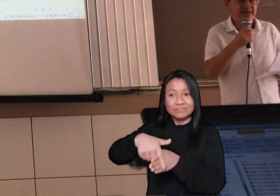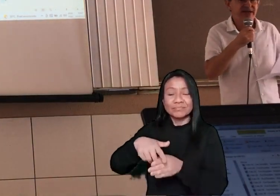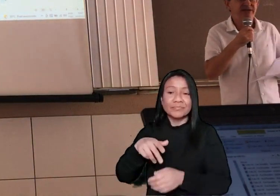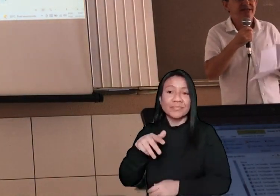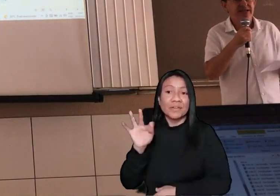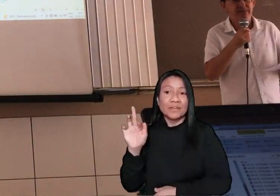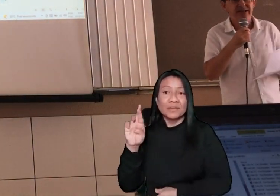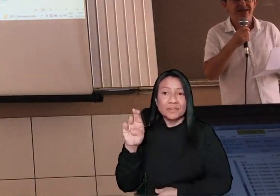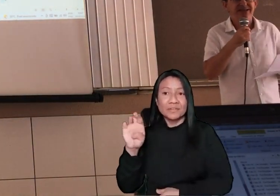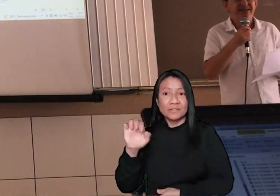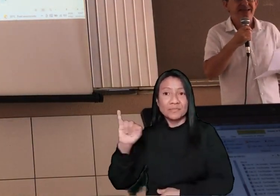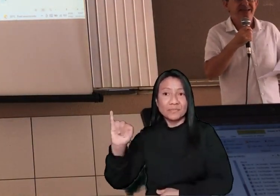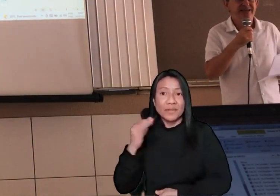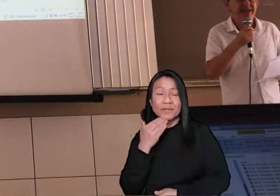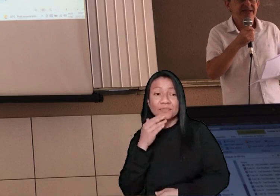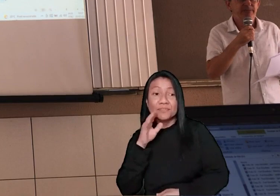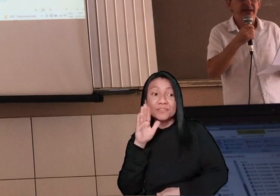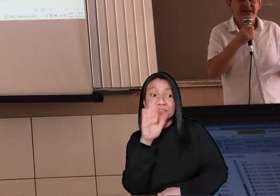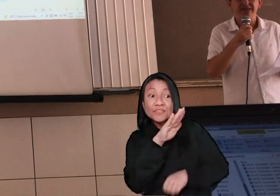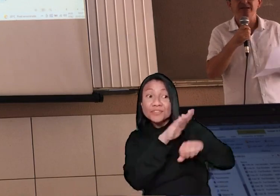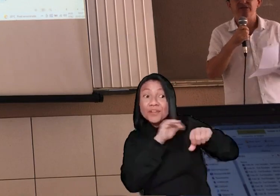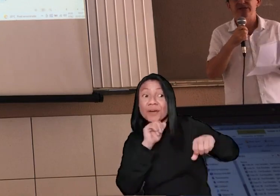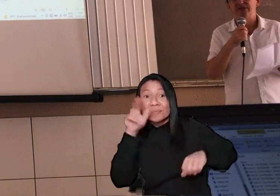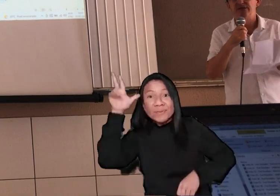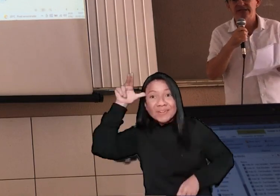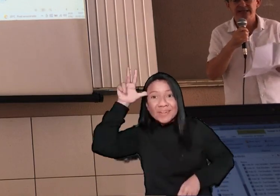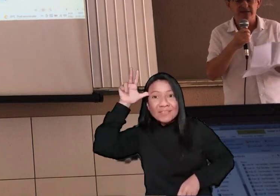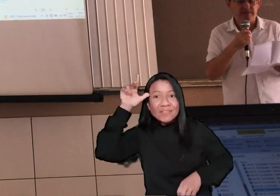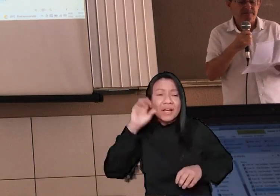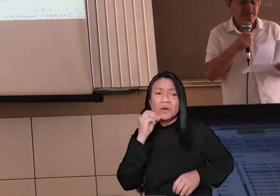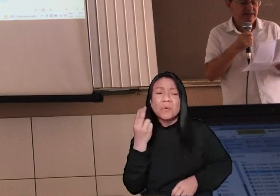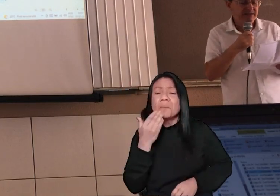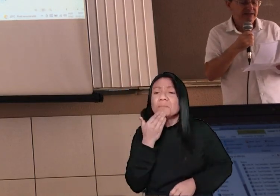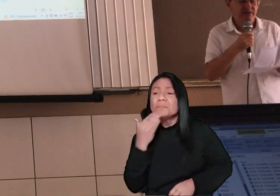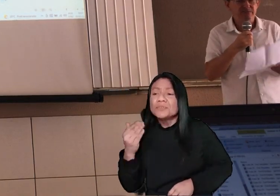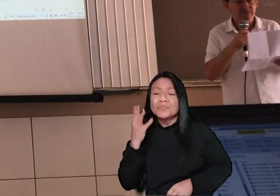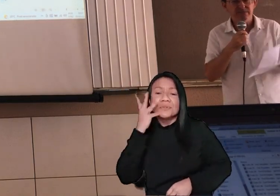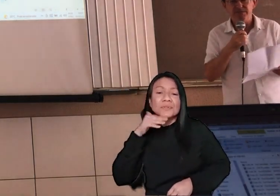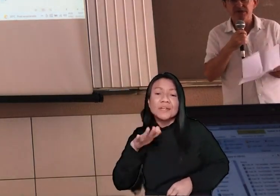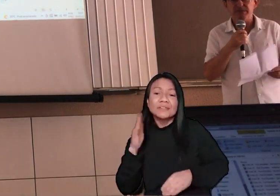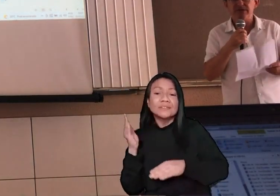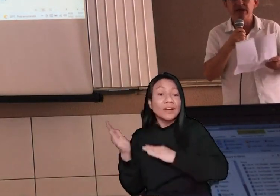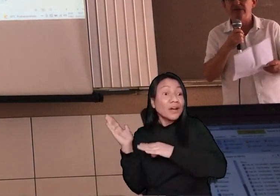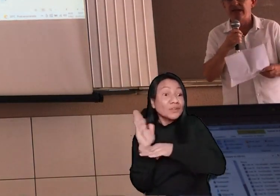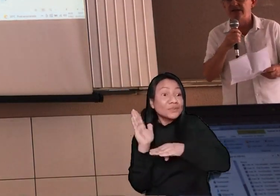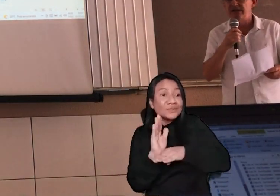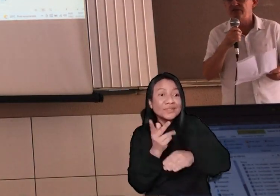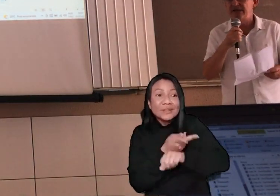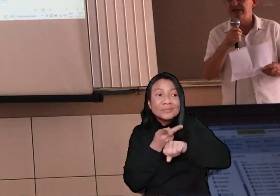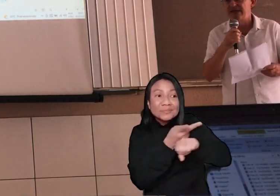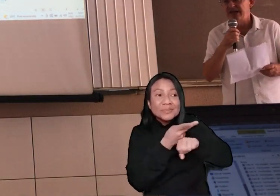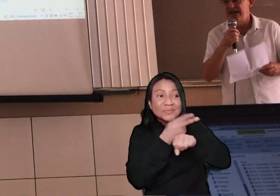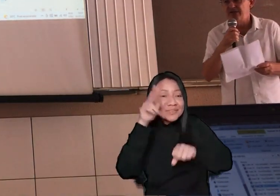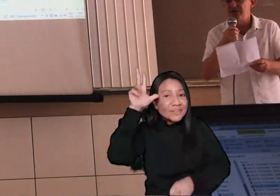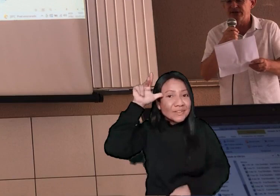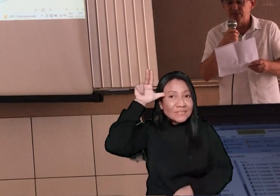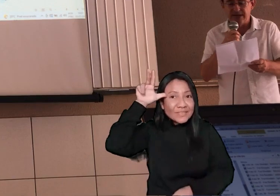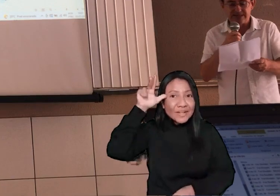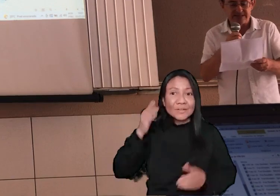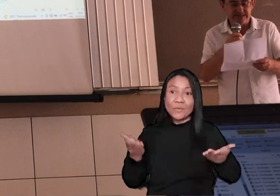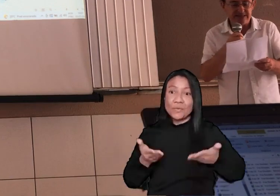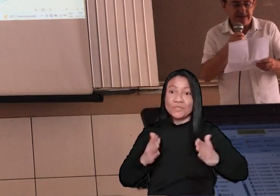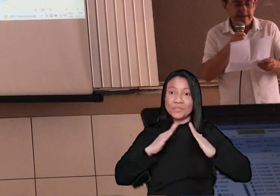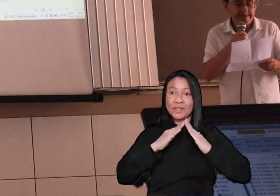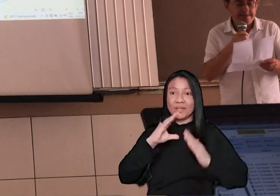da catedral, né, que na época era capela, né, hoje é catedral. Eu pedia para alguém ajudar lá a encontrar